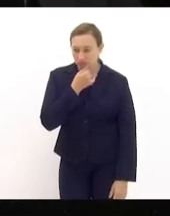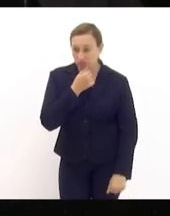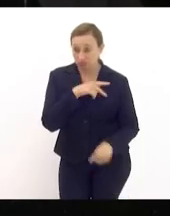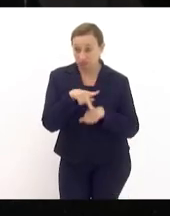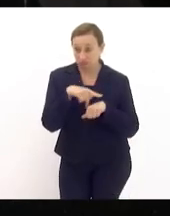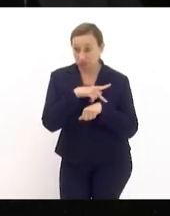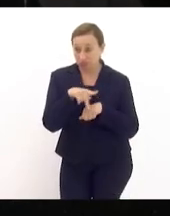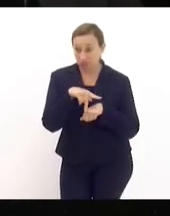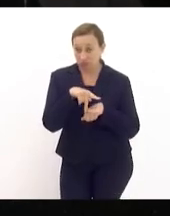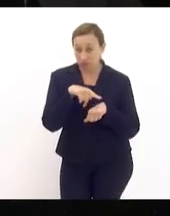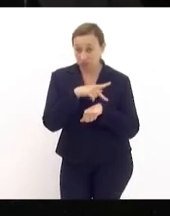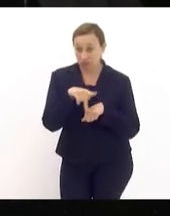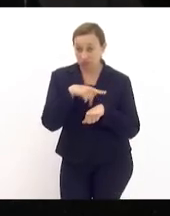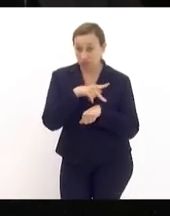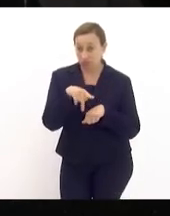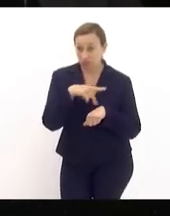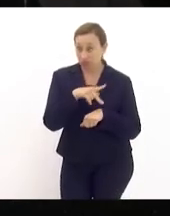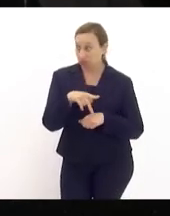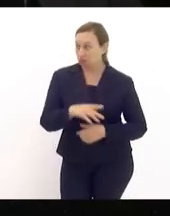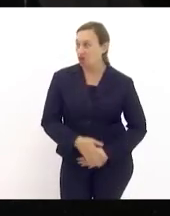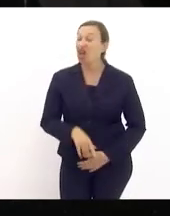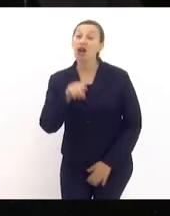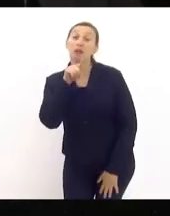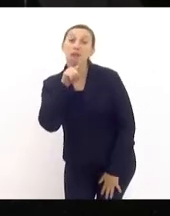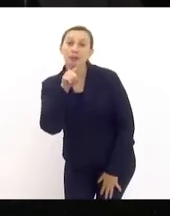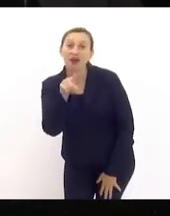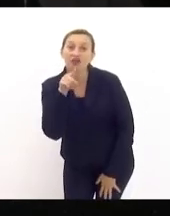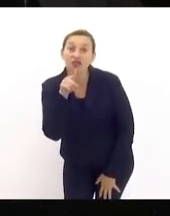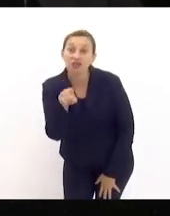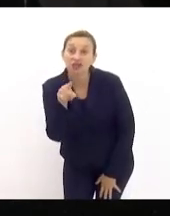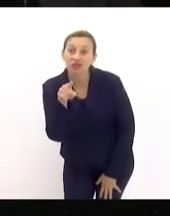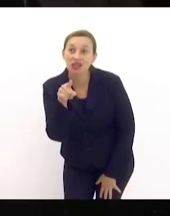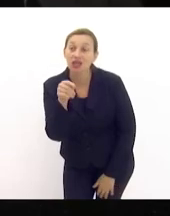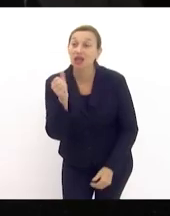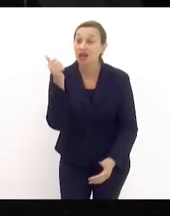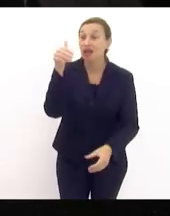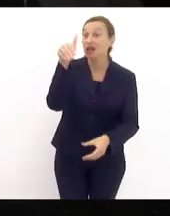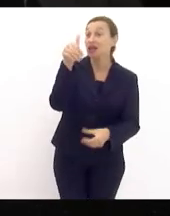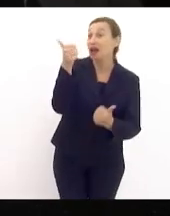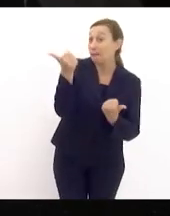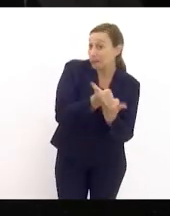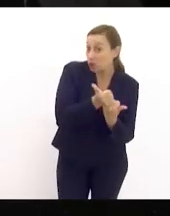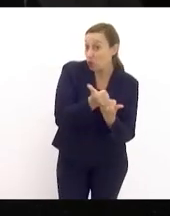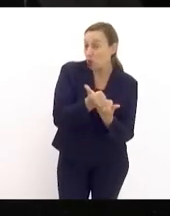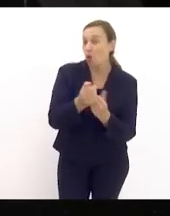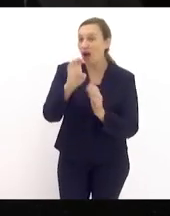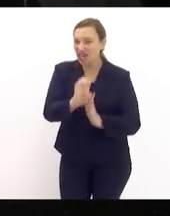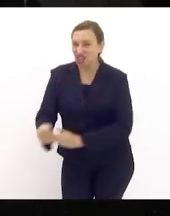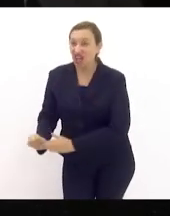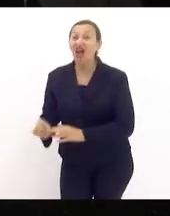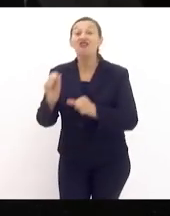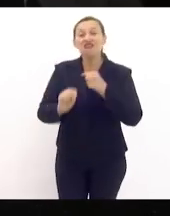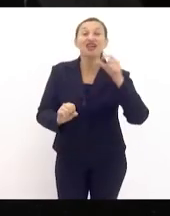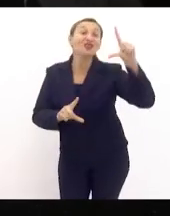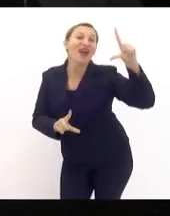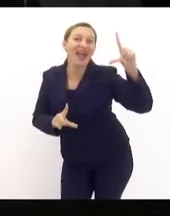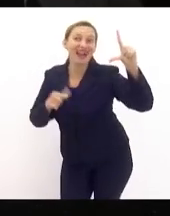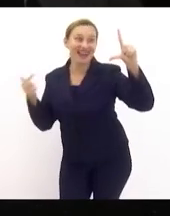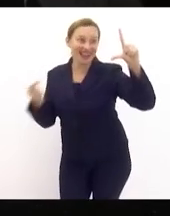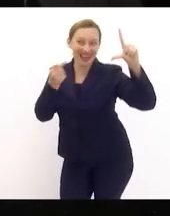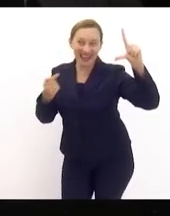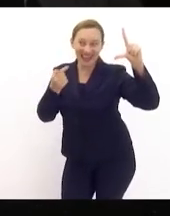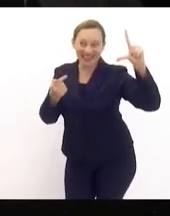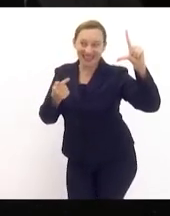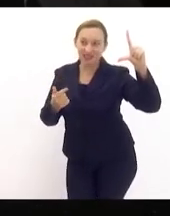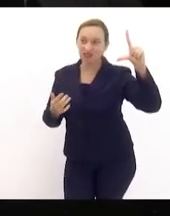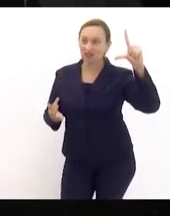país. E para você que apoiou a esquerda, faz o L, mas aguenta o